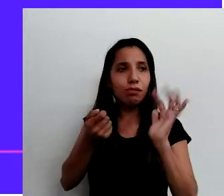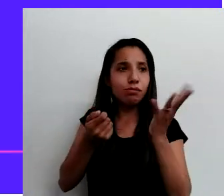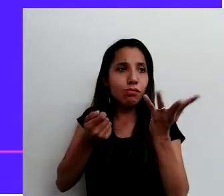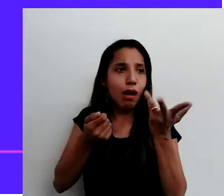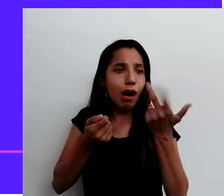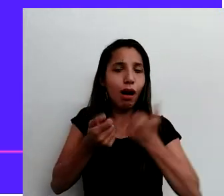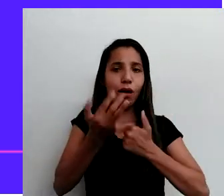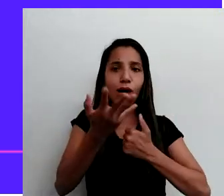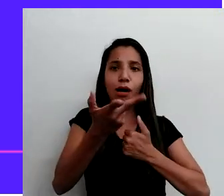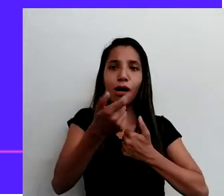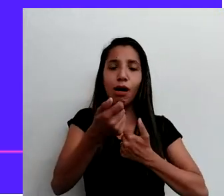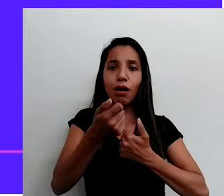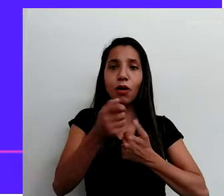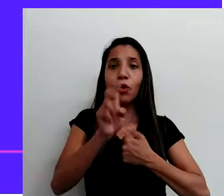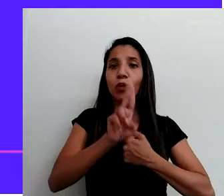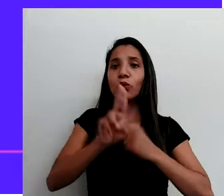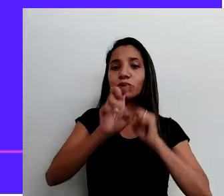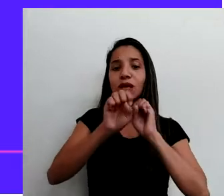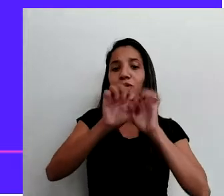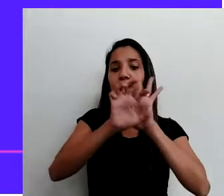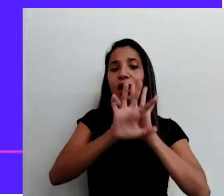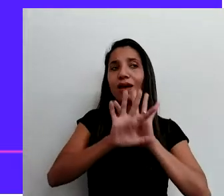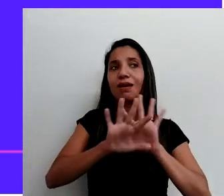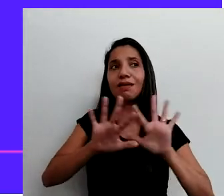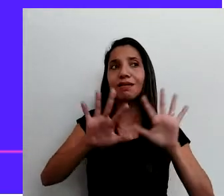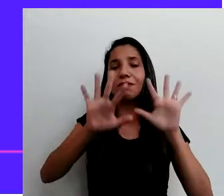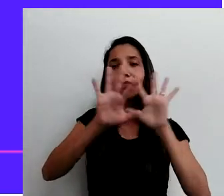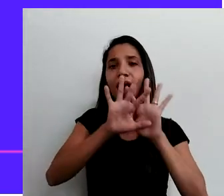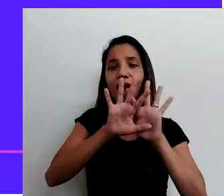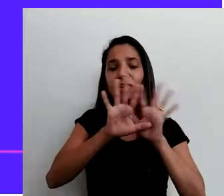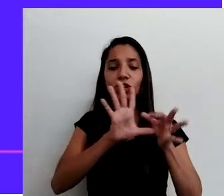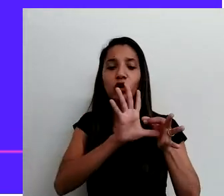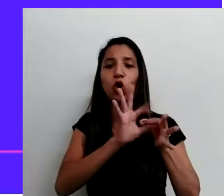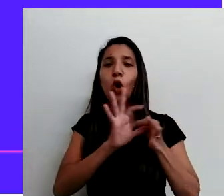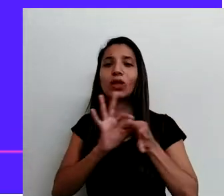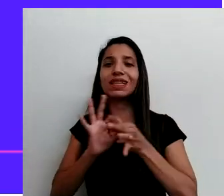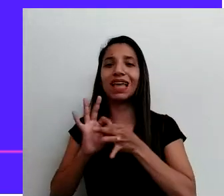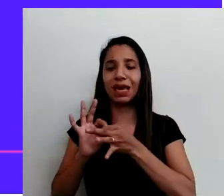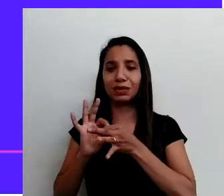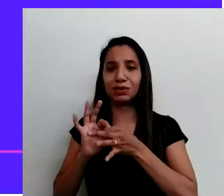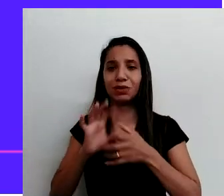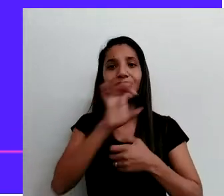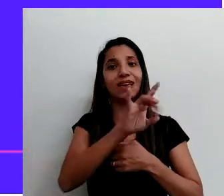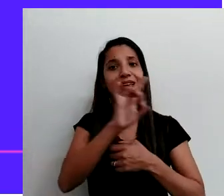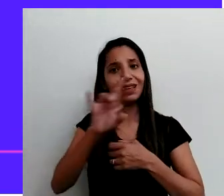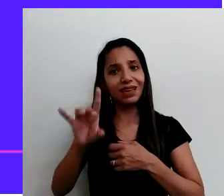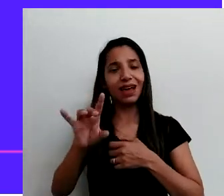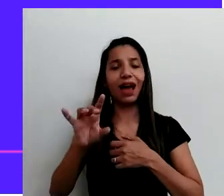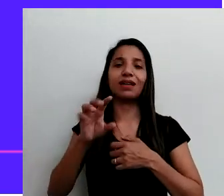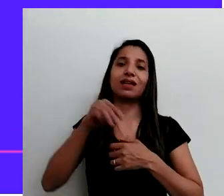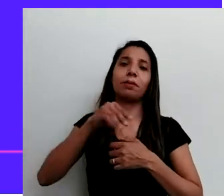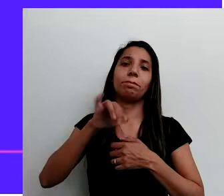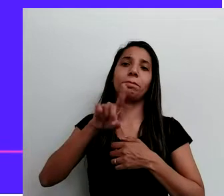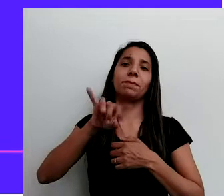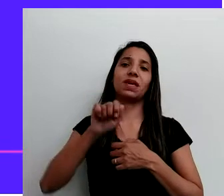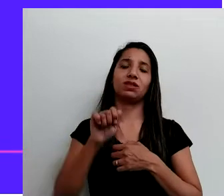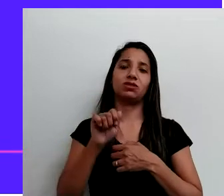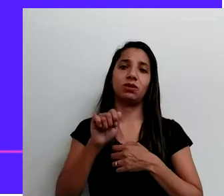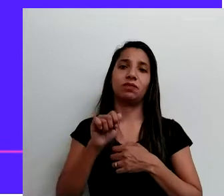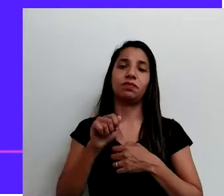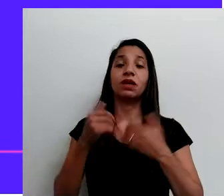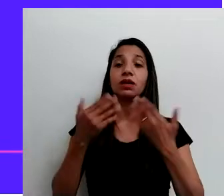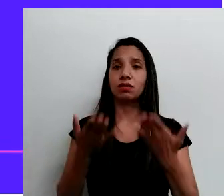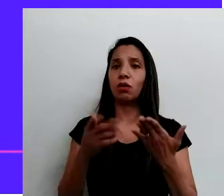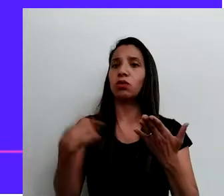imagem, mas aquela imagem está contextualizada na reportagem, né? A gente tem a proposta sempre de diálogo,